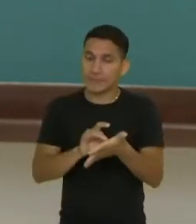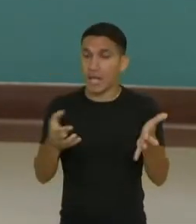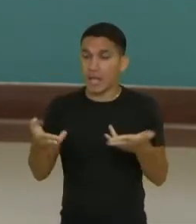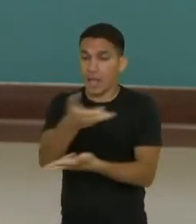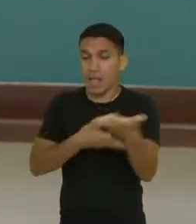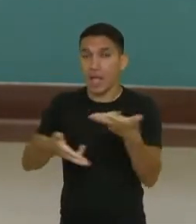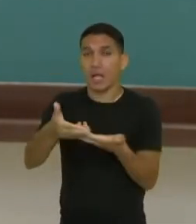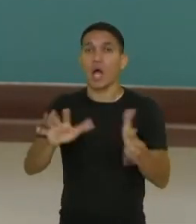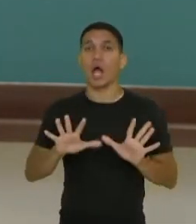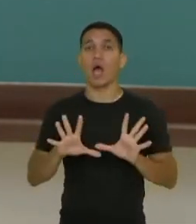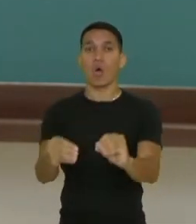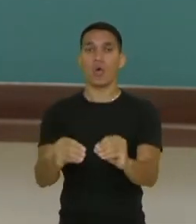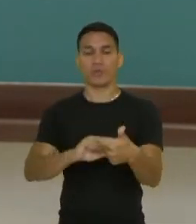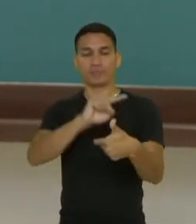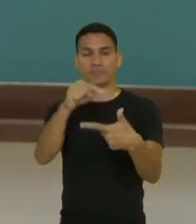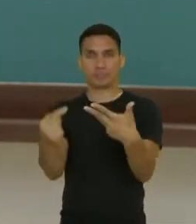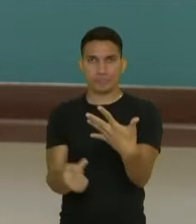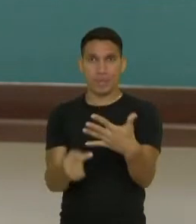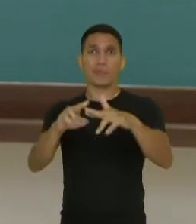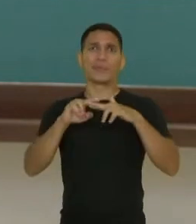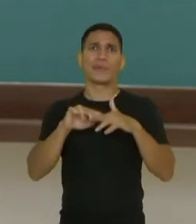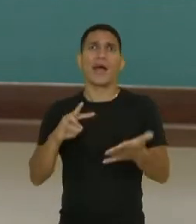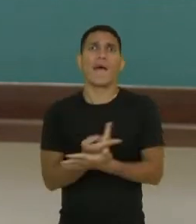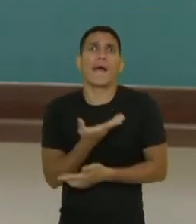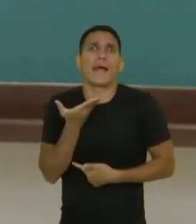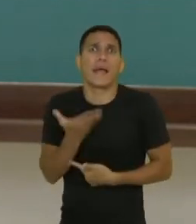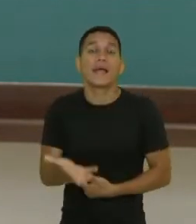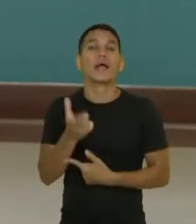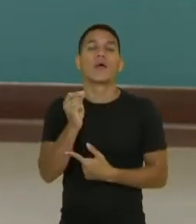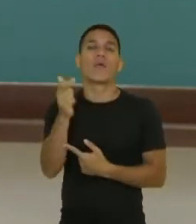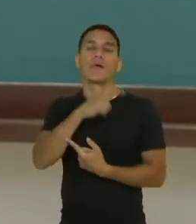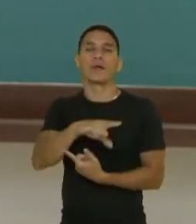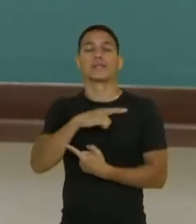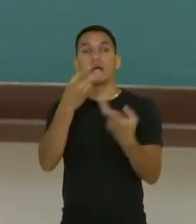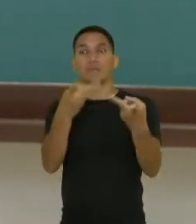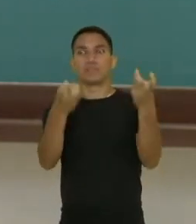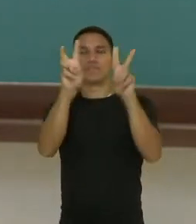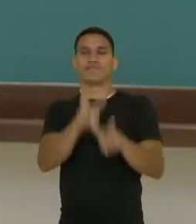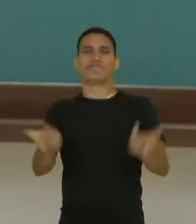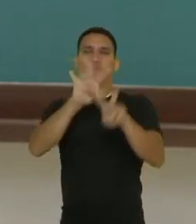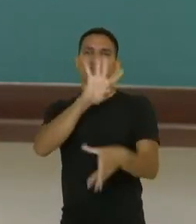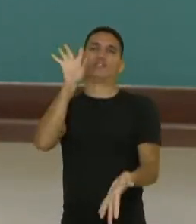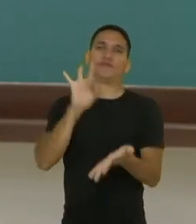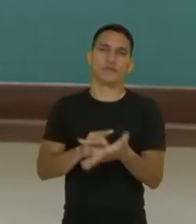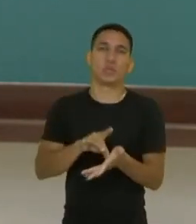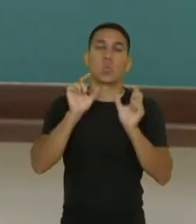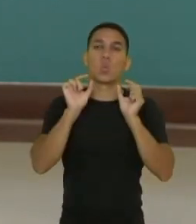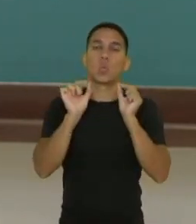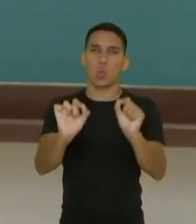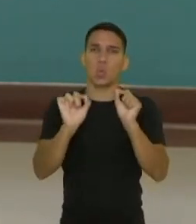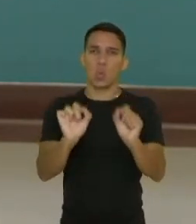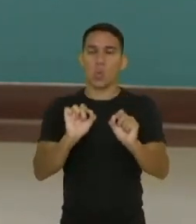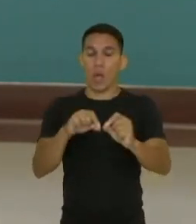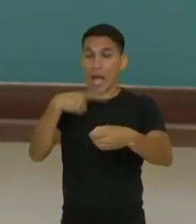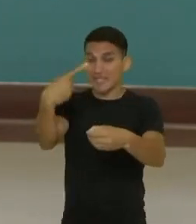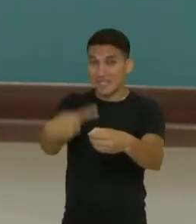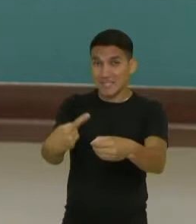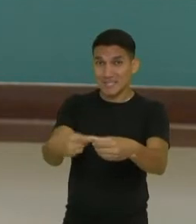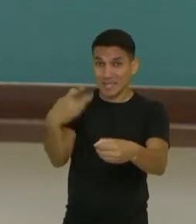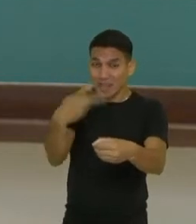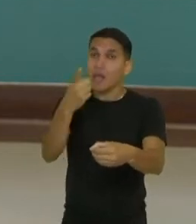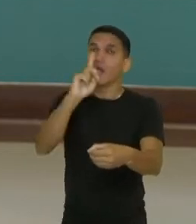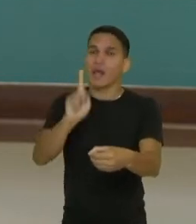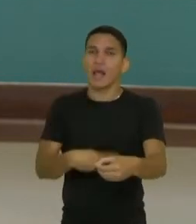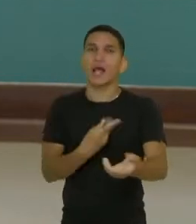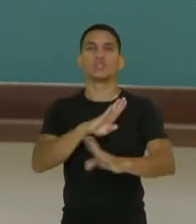relacionando ao outro. E isso, obviamente, faz com que a gente tenha a visualização efetiva de que a cidade é